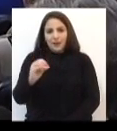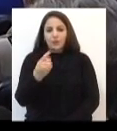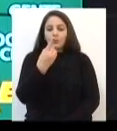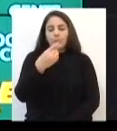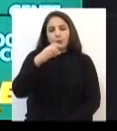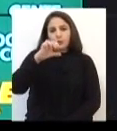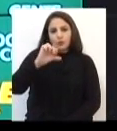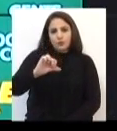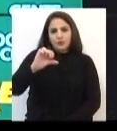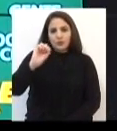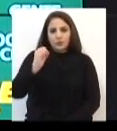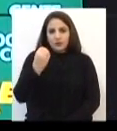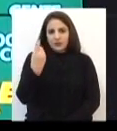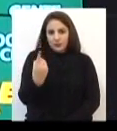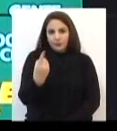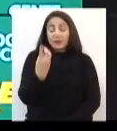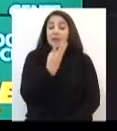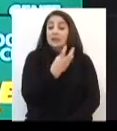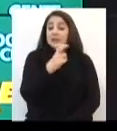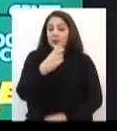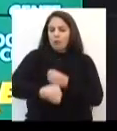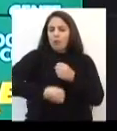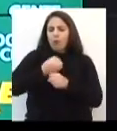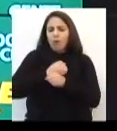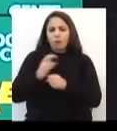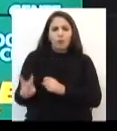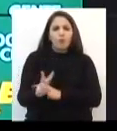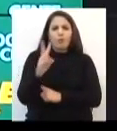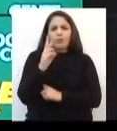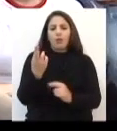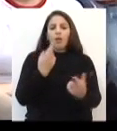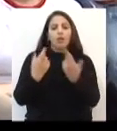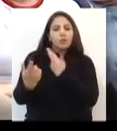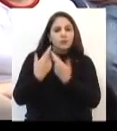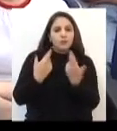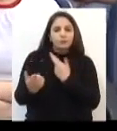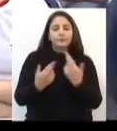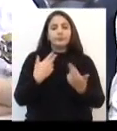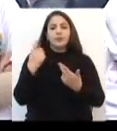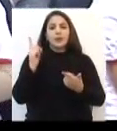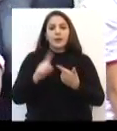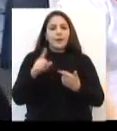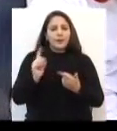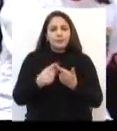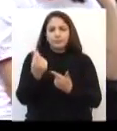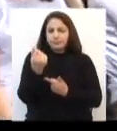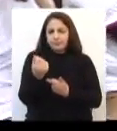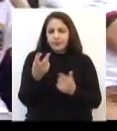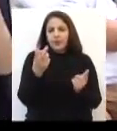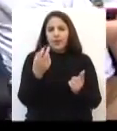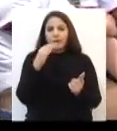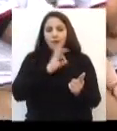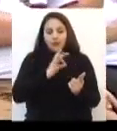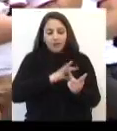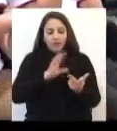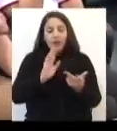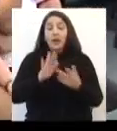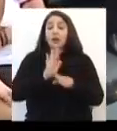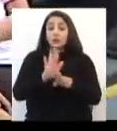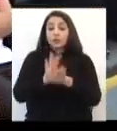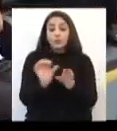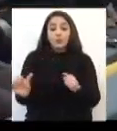1981. São 35 anos valorizando o relacionamento, agregando renda e contribuindo para a